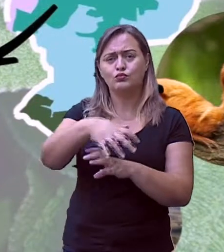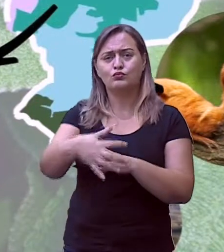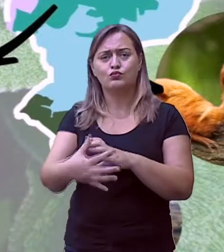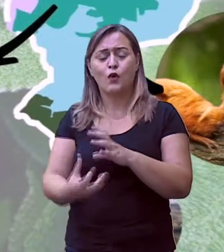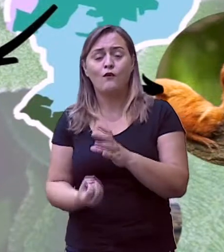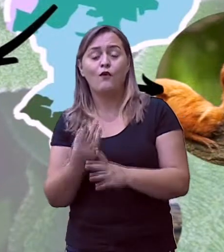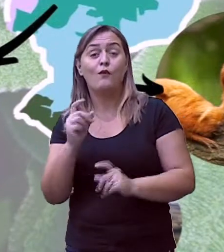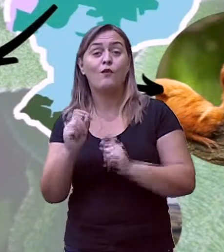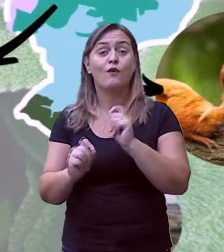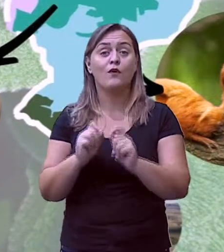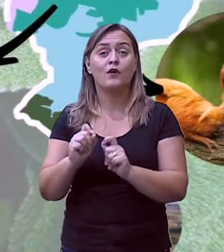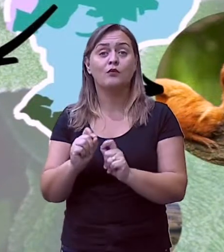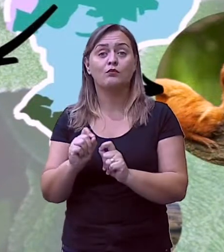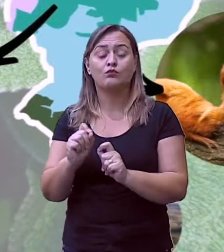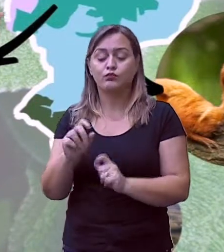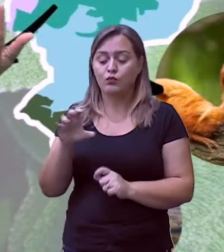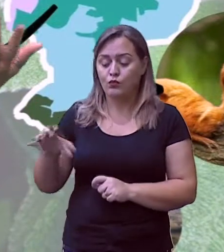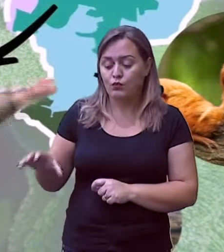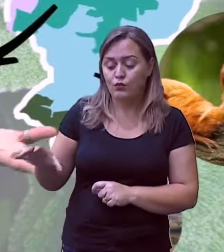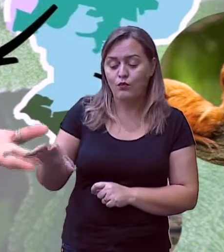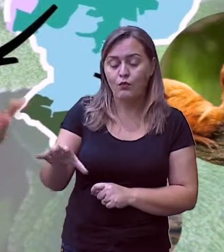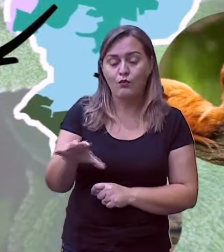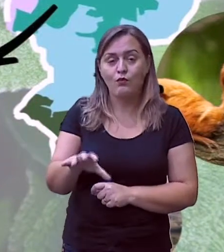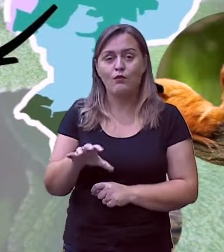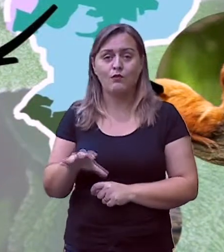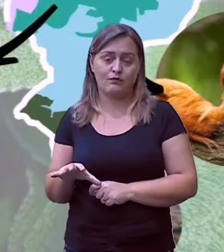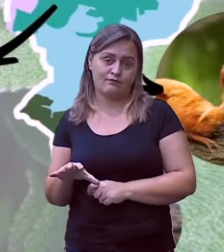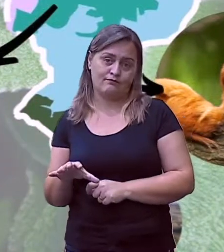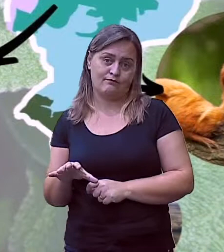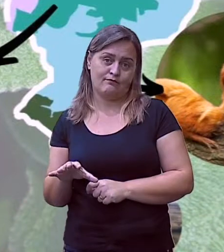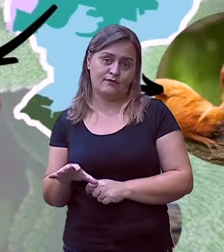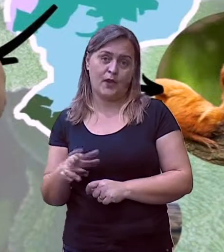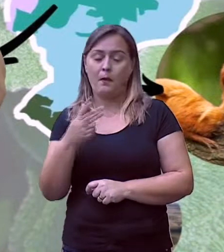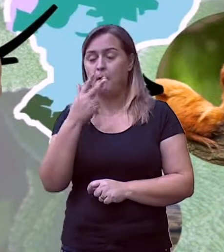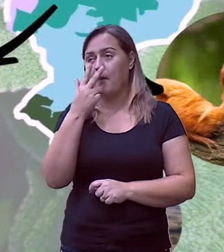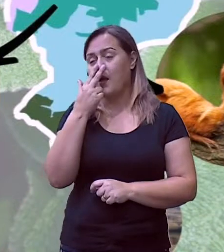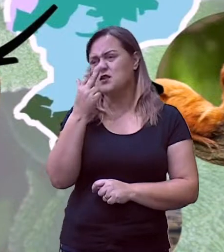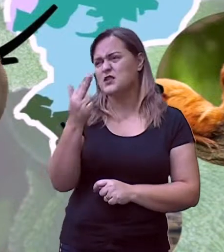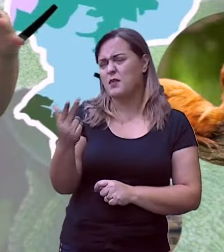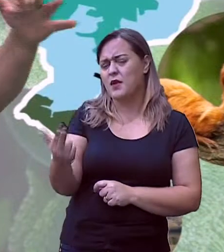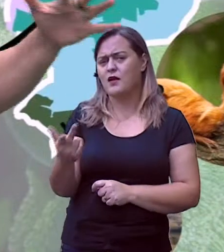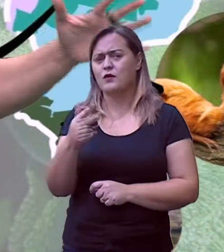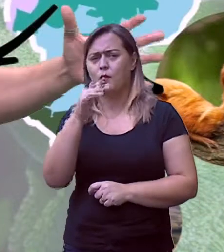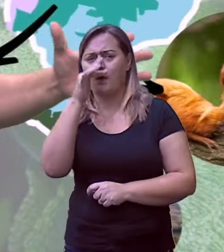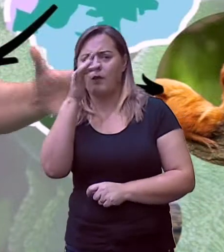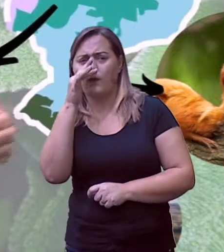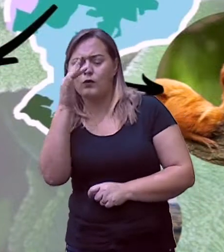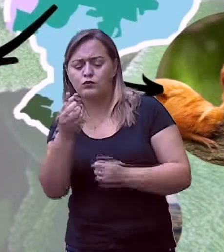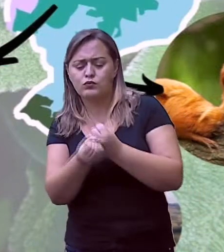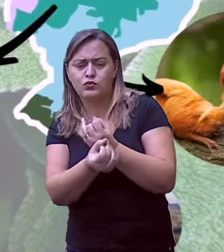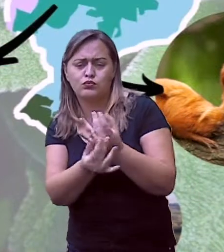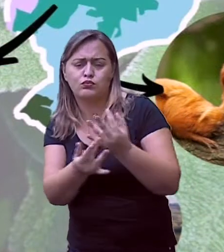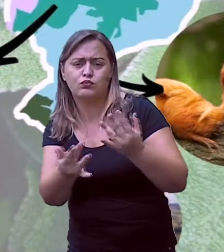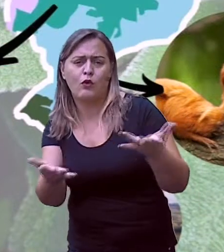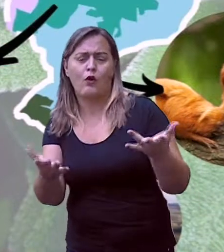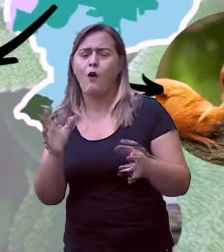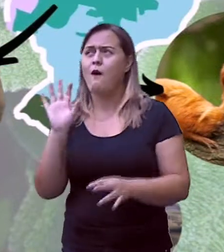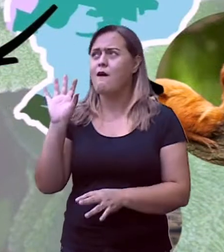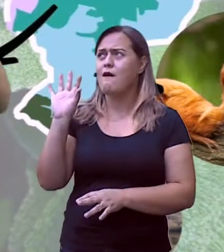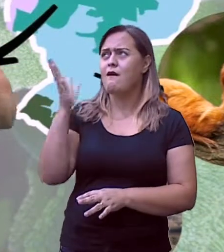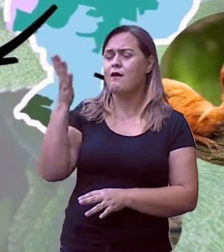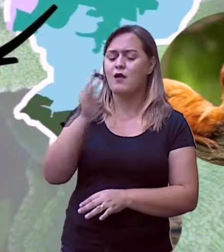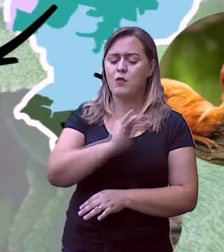ambiente onde a semelhança quanto à vegetação, de fauna, clima, relevo, o